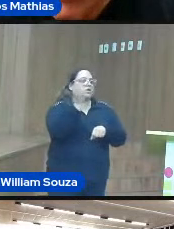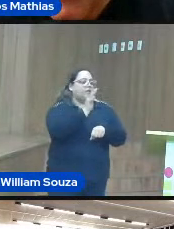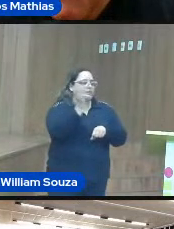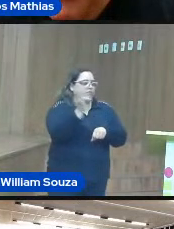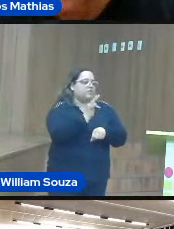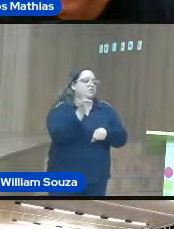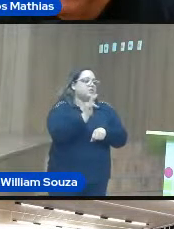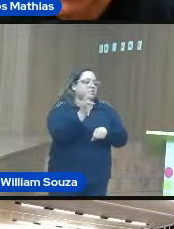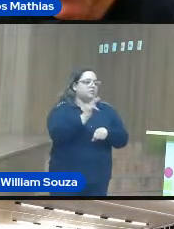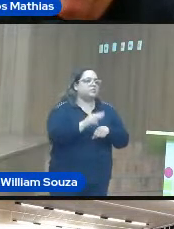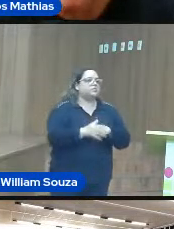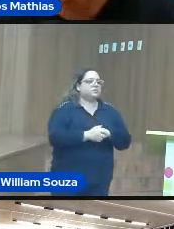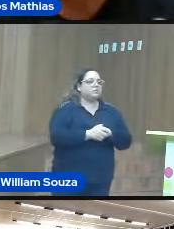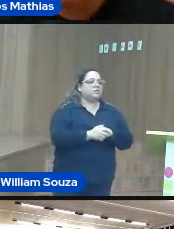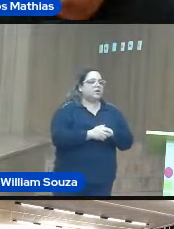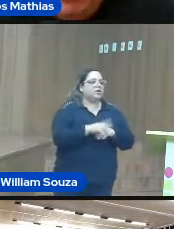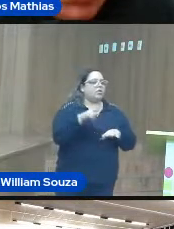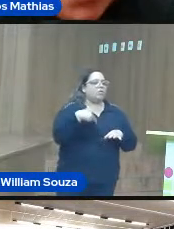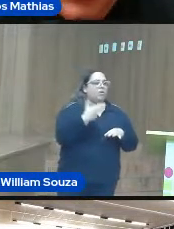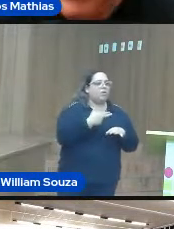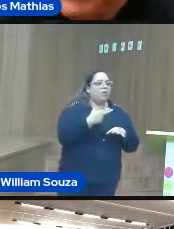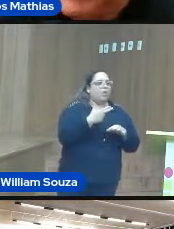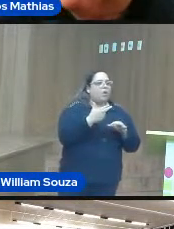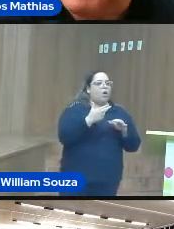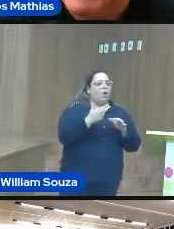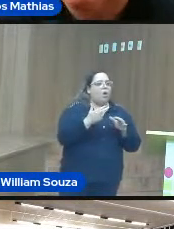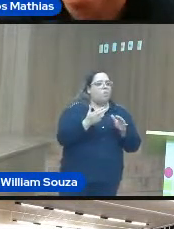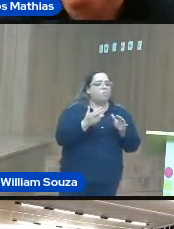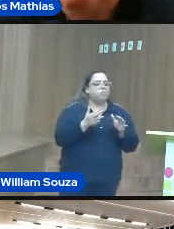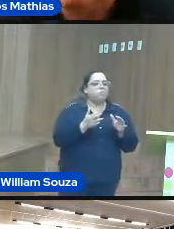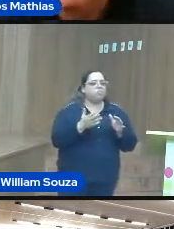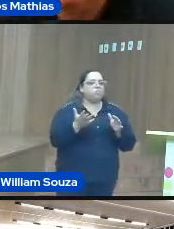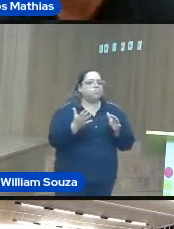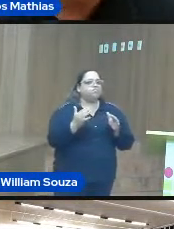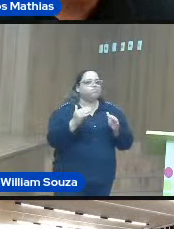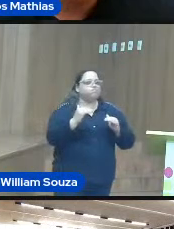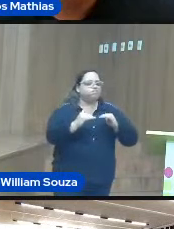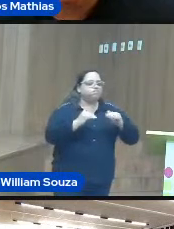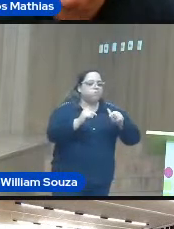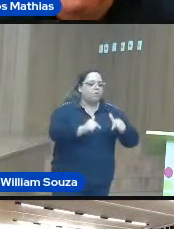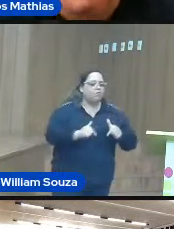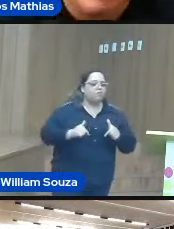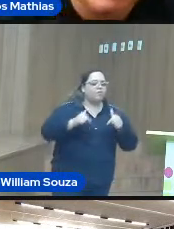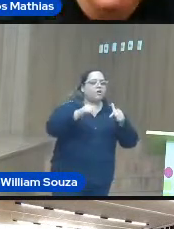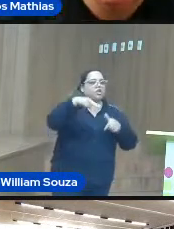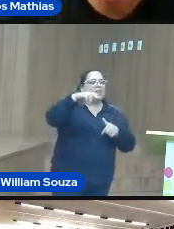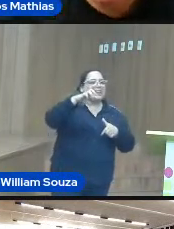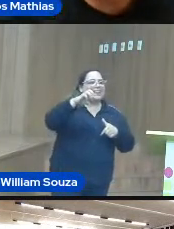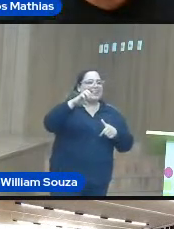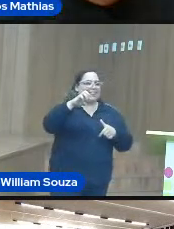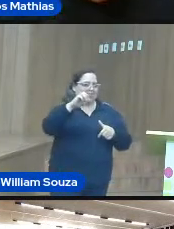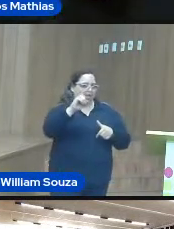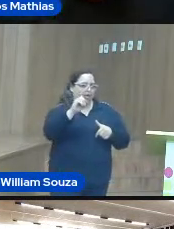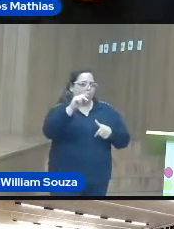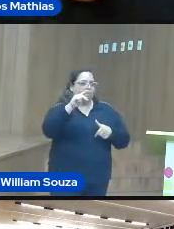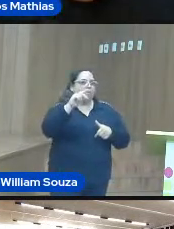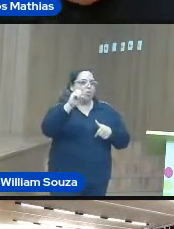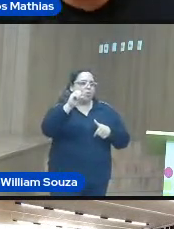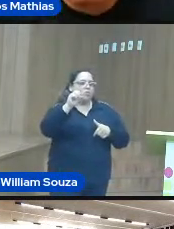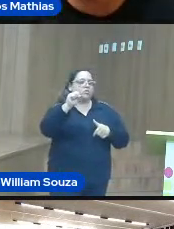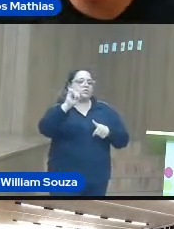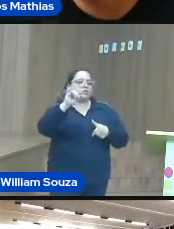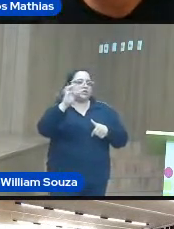E a gente vai falar sobre isso, do movimento neopositivista. Tá? Então, no início do século XX, essa utopia